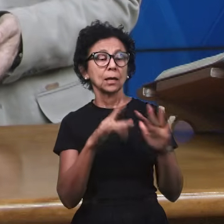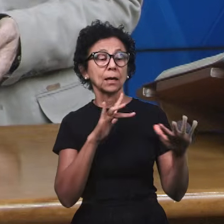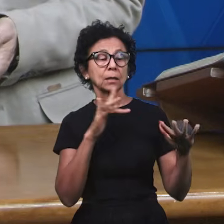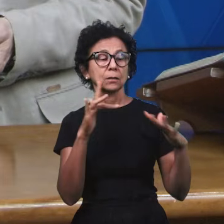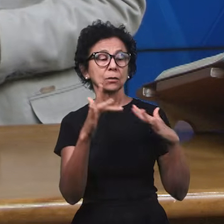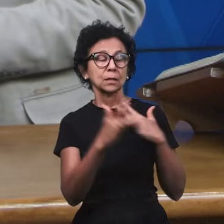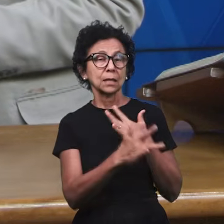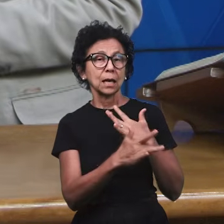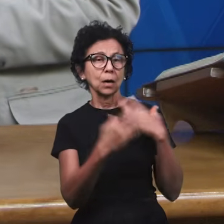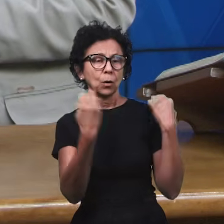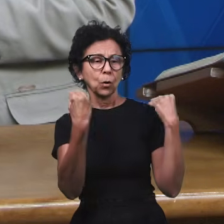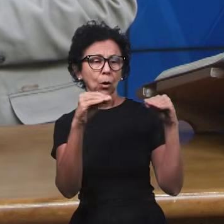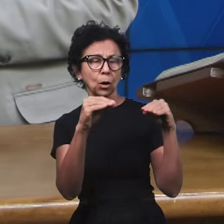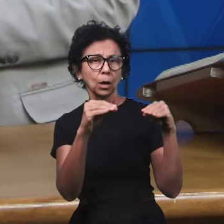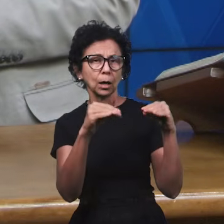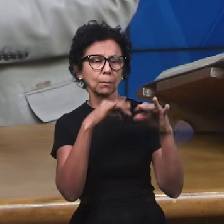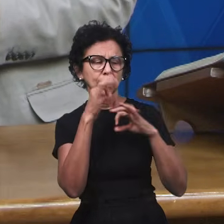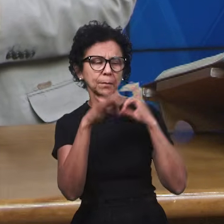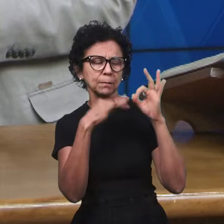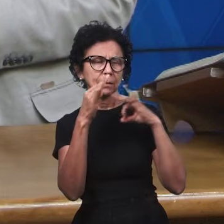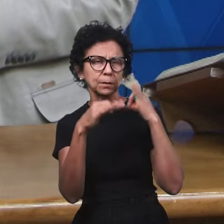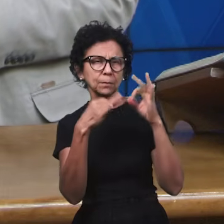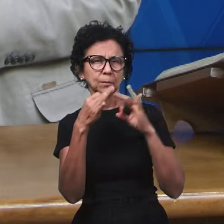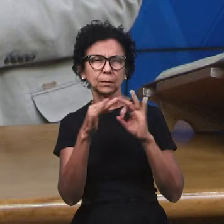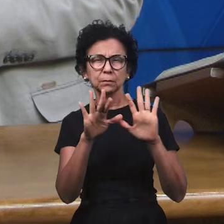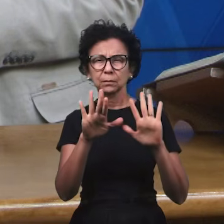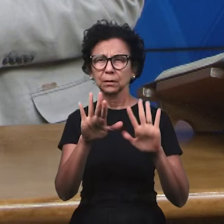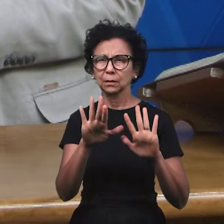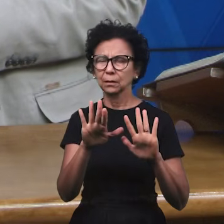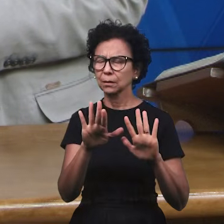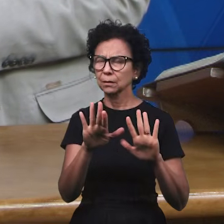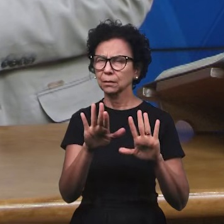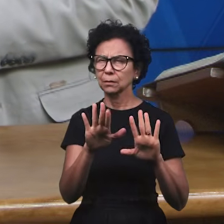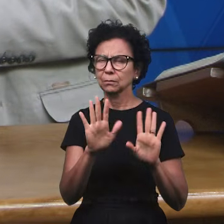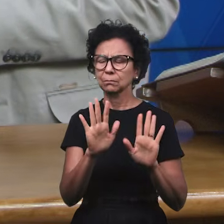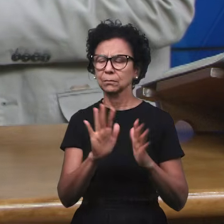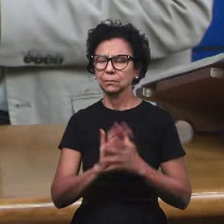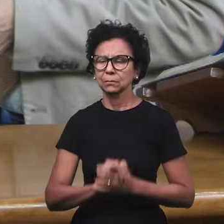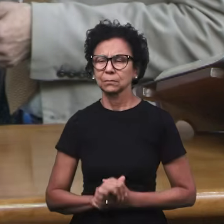as pessoas comentam. Então é importante discrição da parte do jovem.